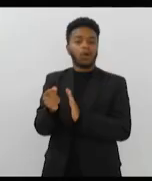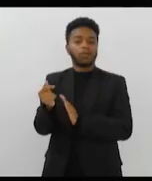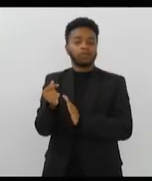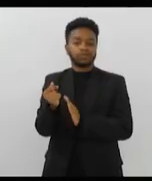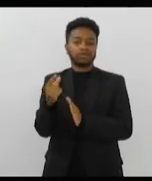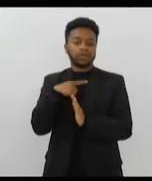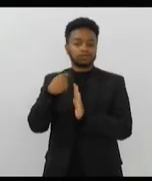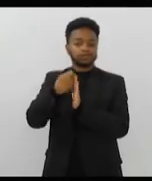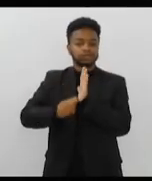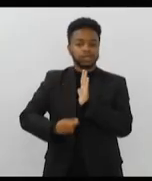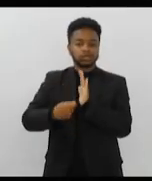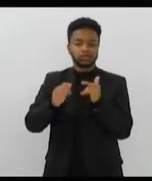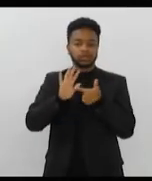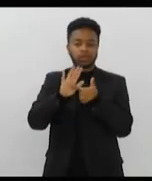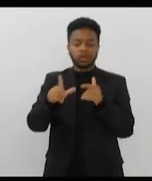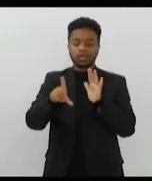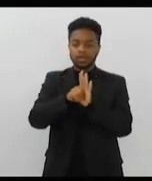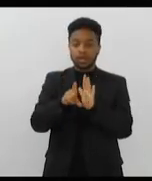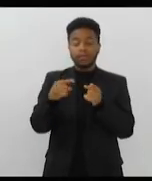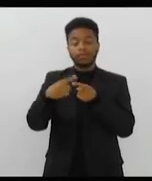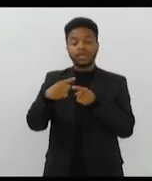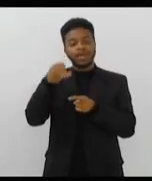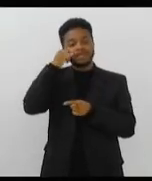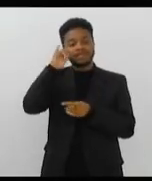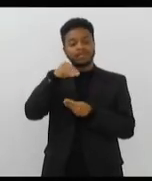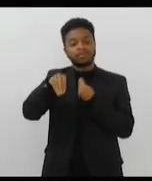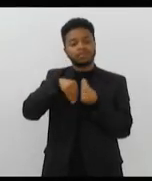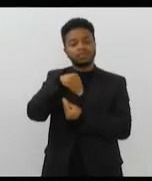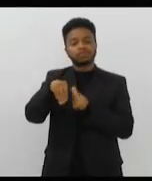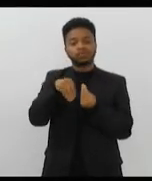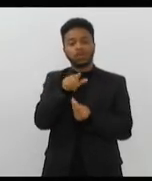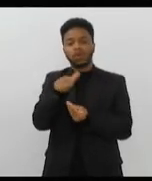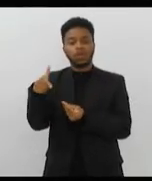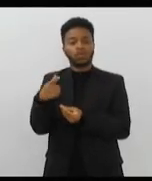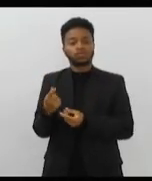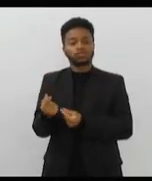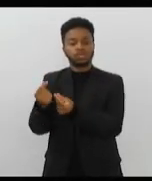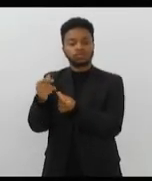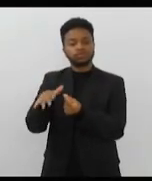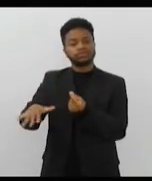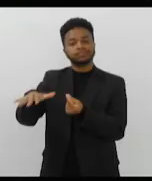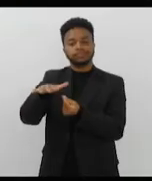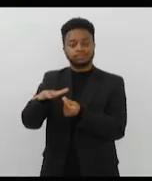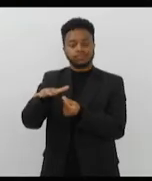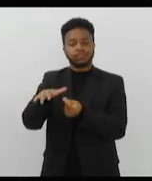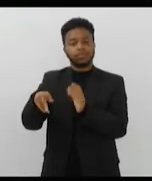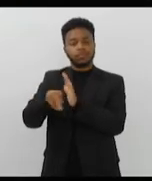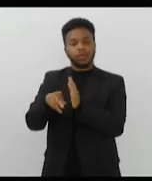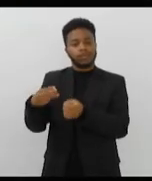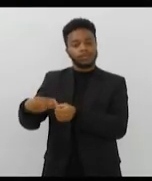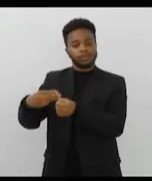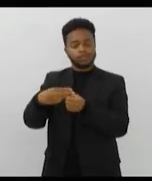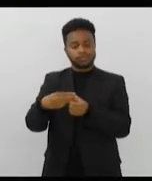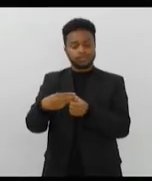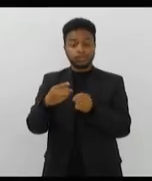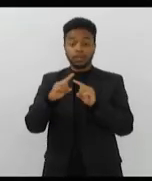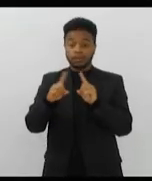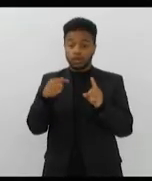texto da lei, exatamente para não se misturar com toda a conta geral do Tesouro Municipal.